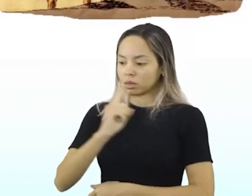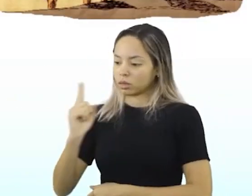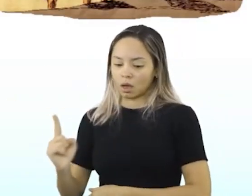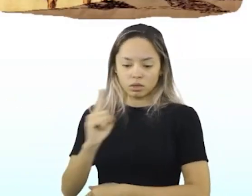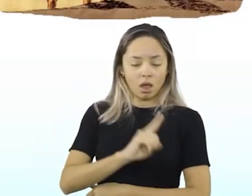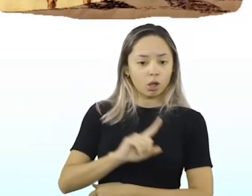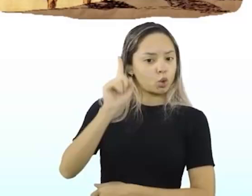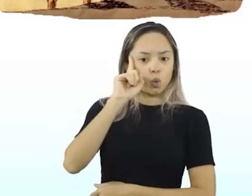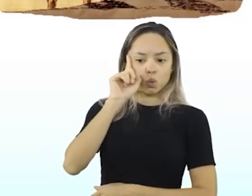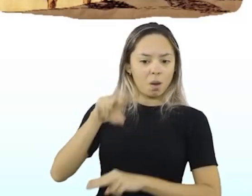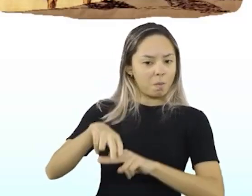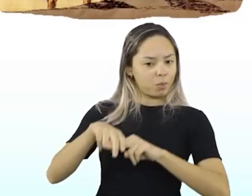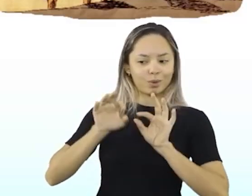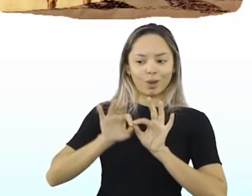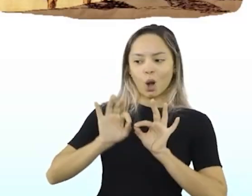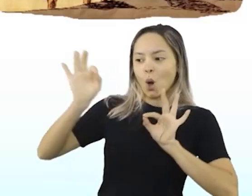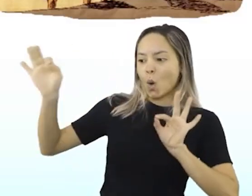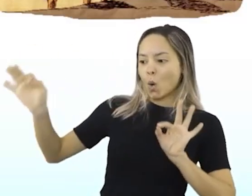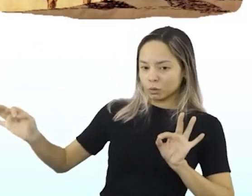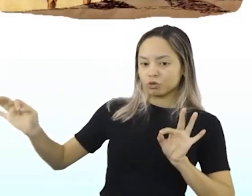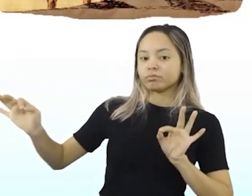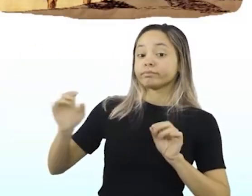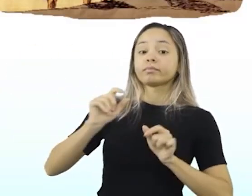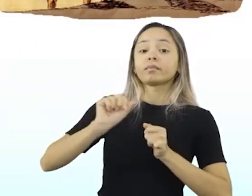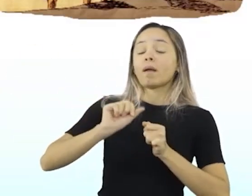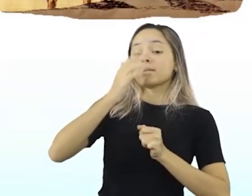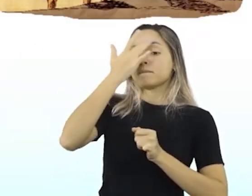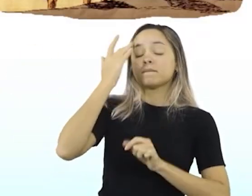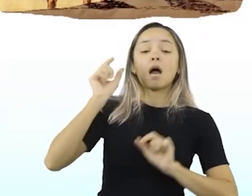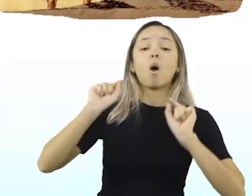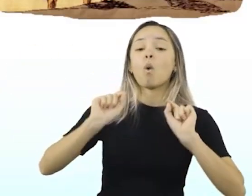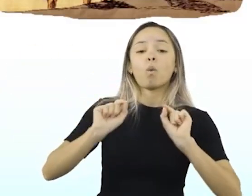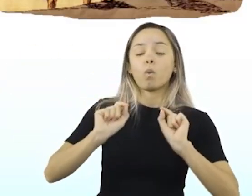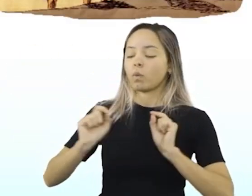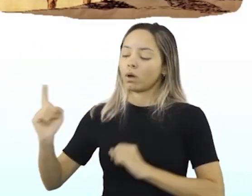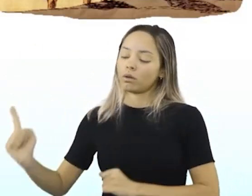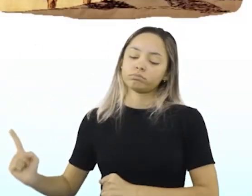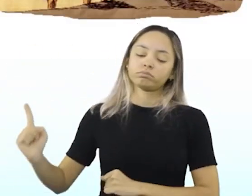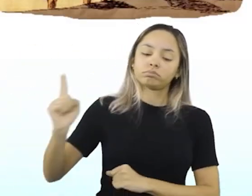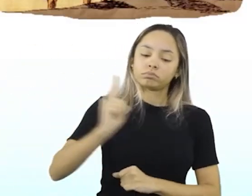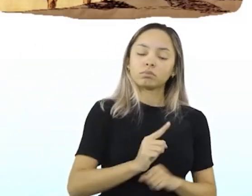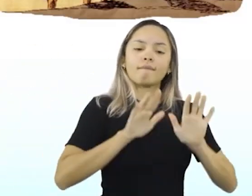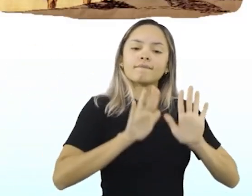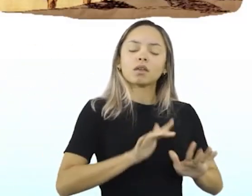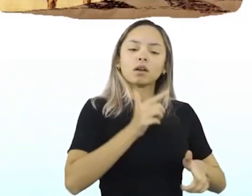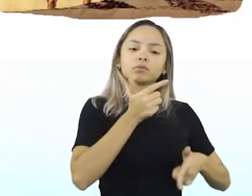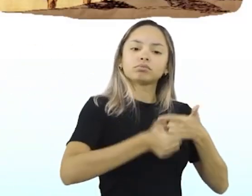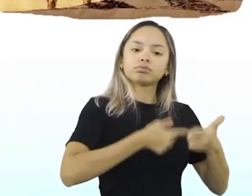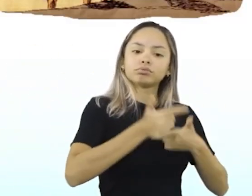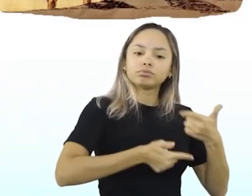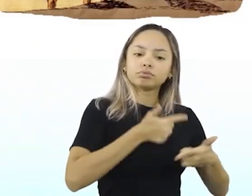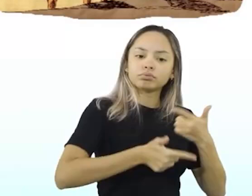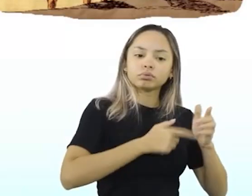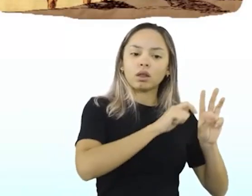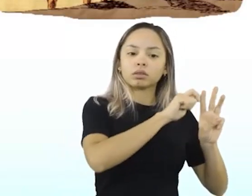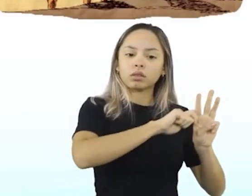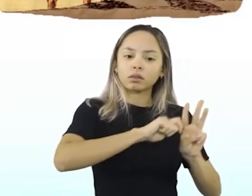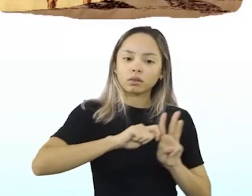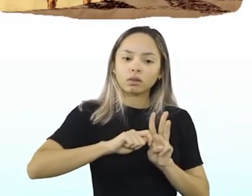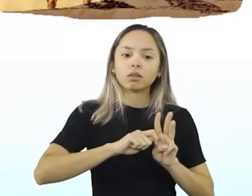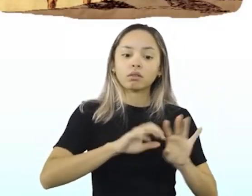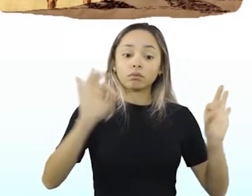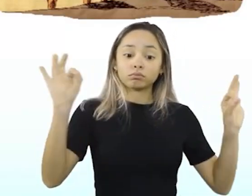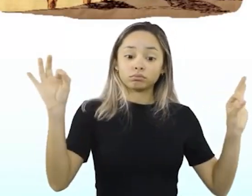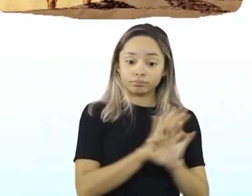os dias. E aí ele vai, fica ali o período da colheita, depois ele volta para sua cidade natal. O nomadismo, que é uma